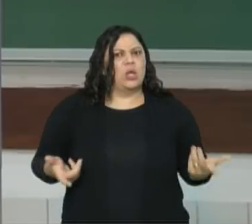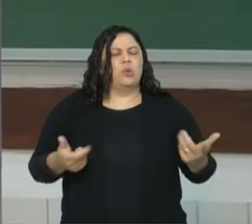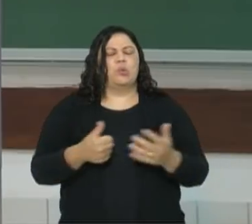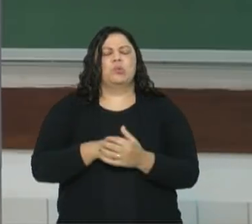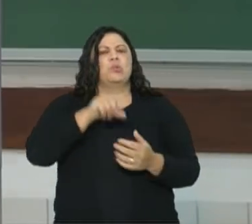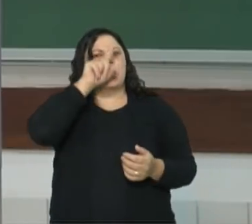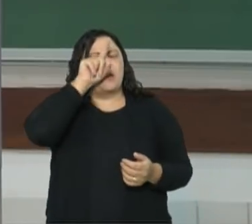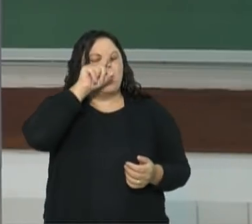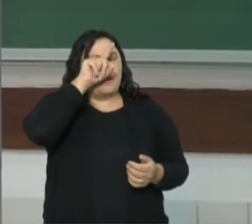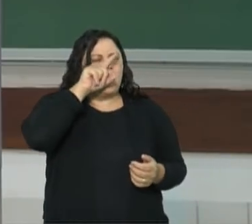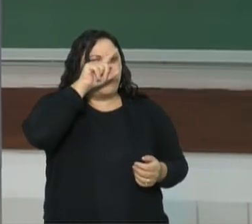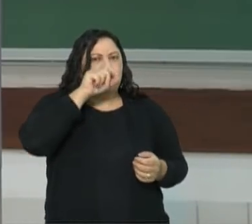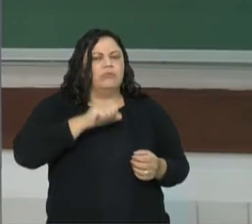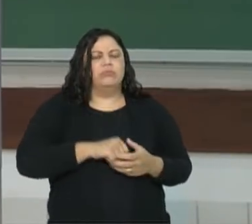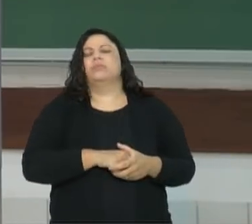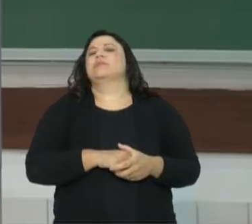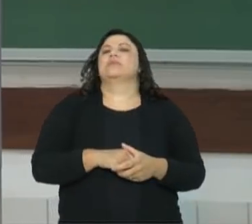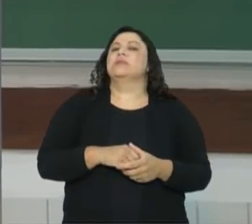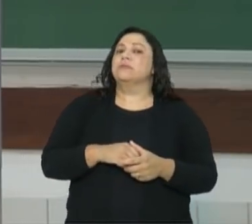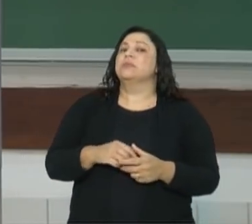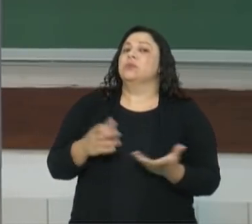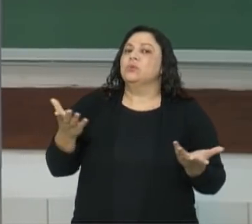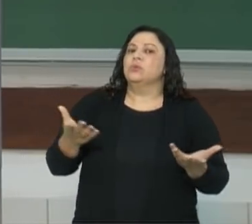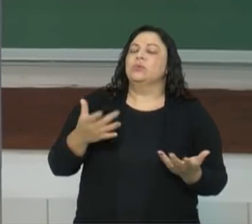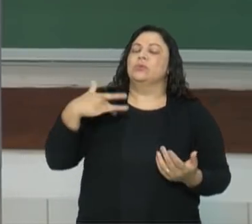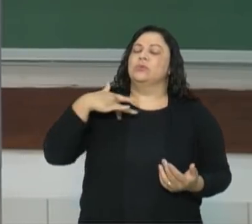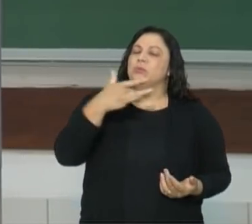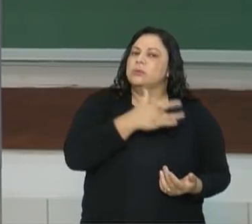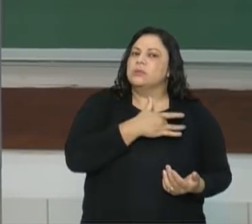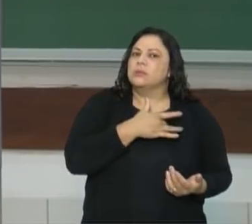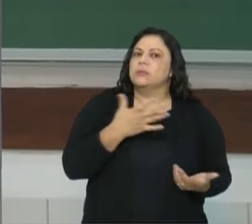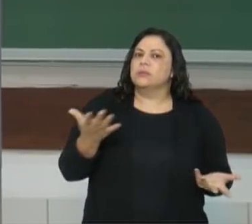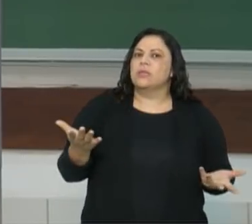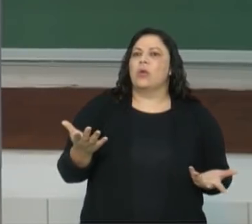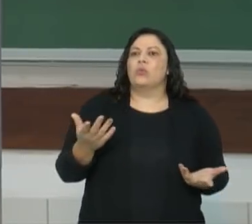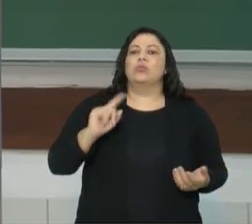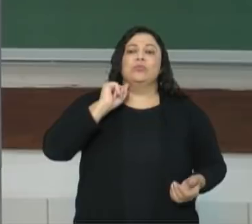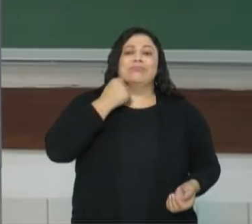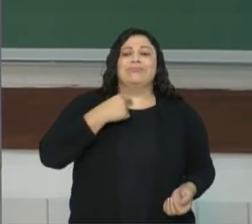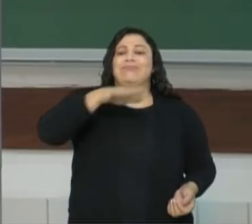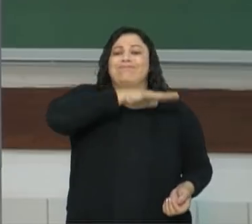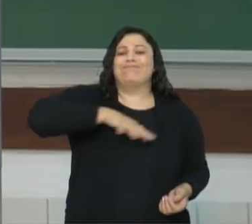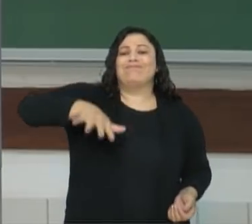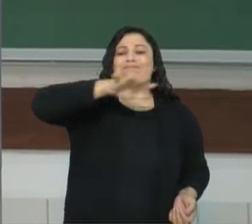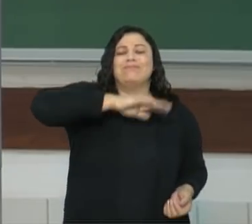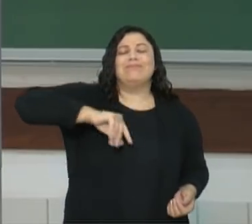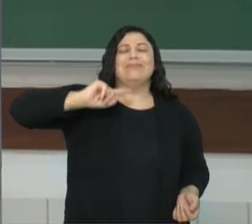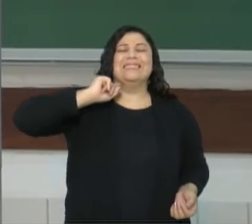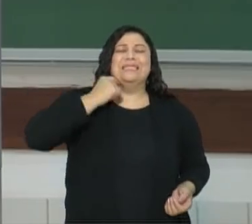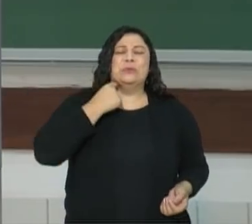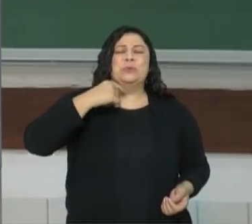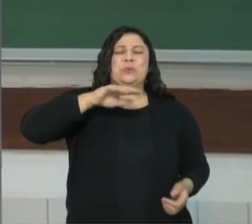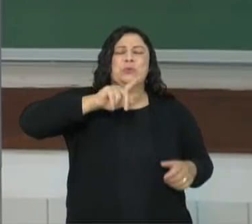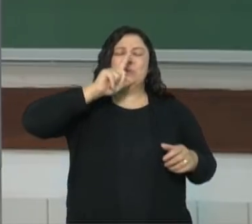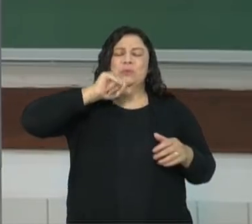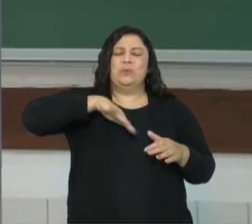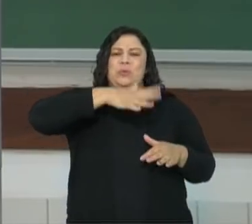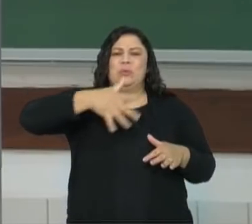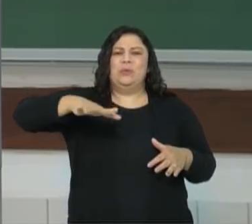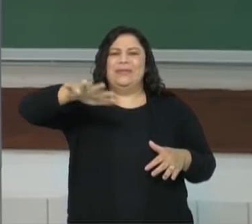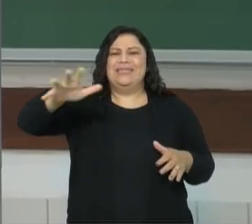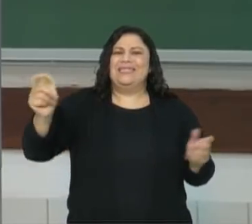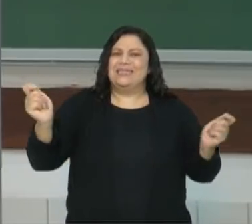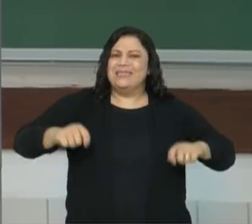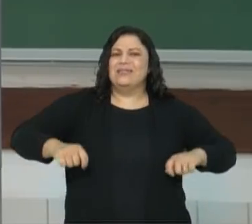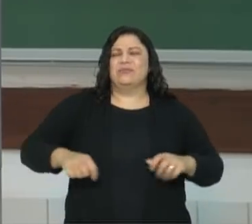imenso. E ainda o risco de verminoses, porque o rio ainda é poluído por pessoas que não têm